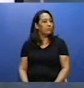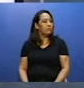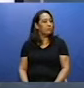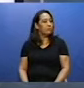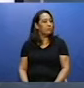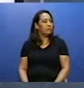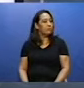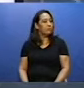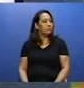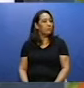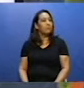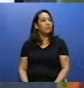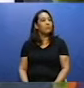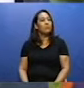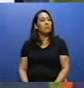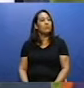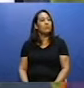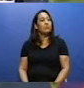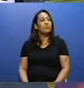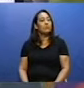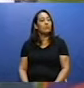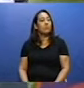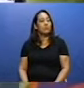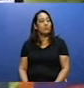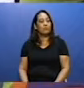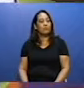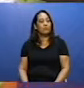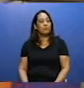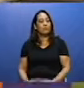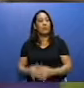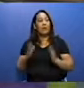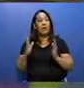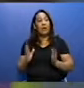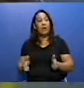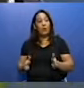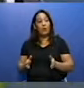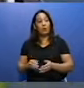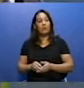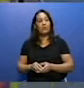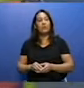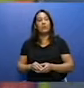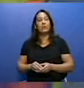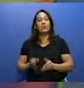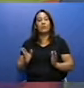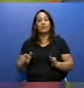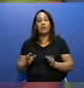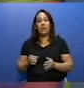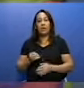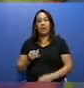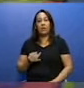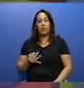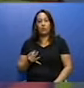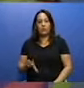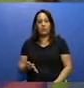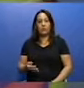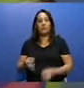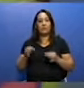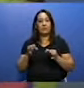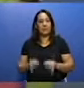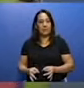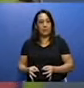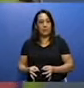Se não deu tempo, dá o pause, tá bom, pessoal? E agora que a gente já contou, a gente viu que dá